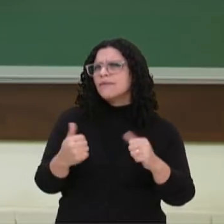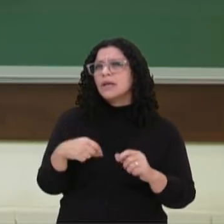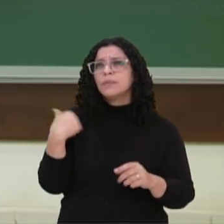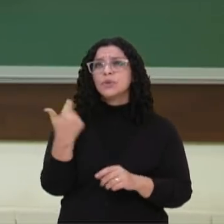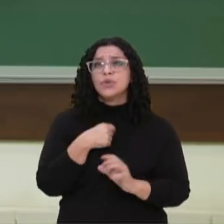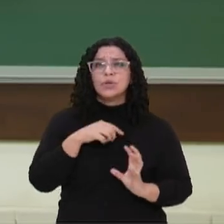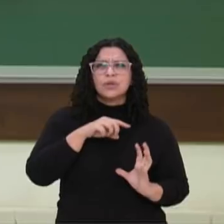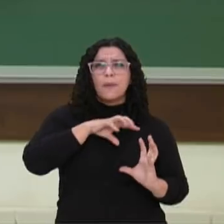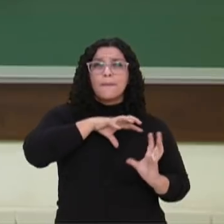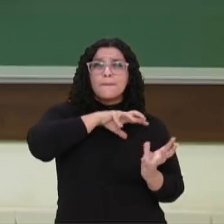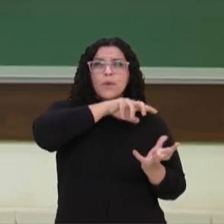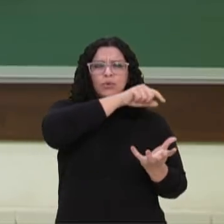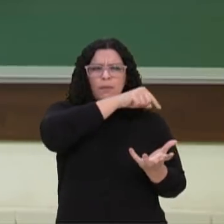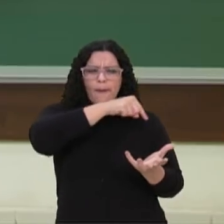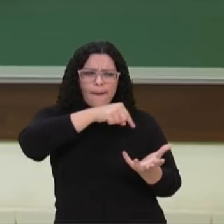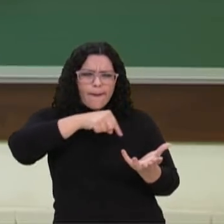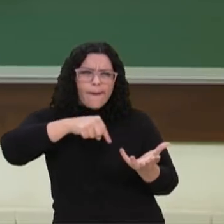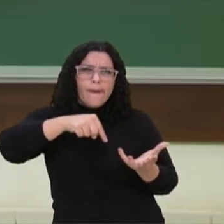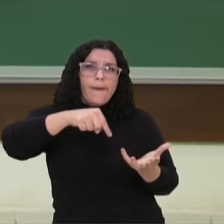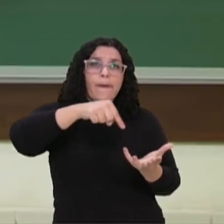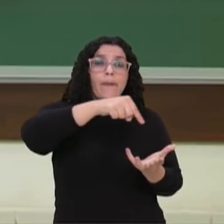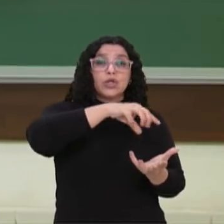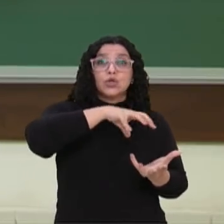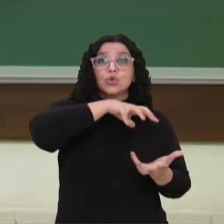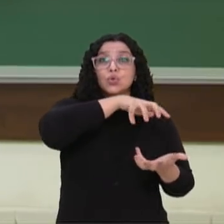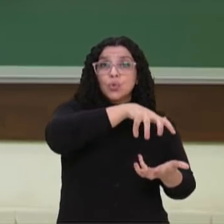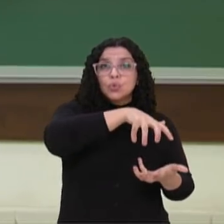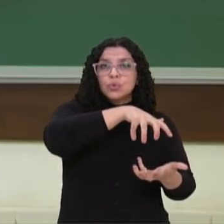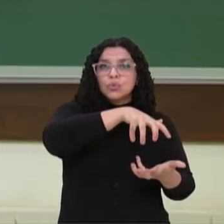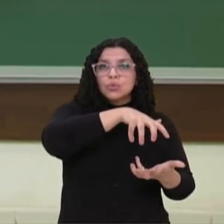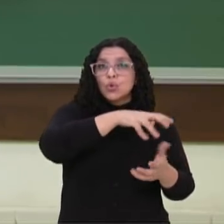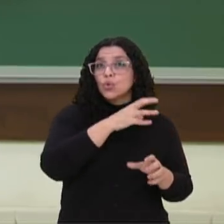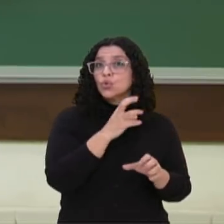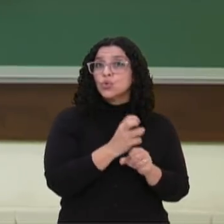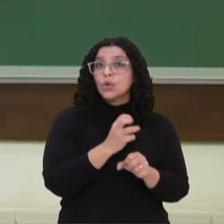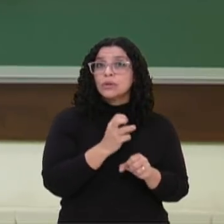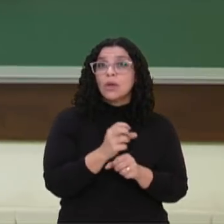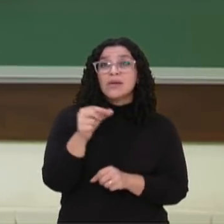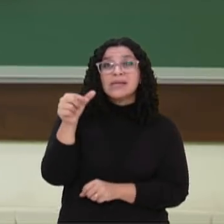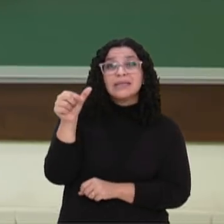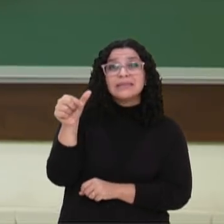nosso planeta inteirinho, ele é composto de